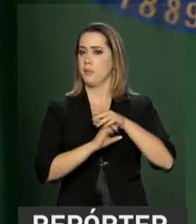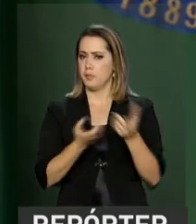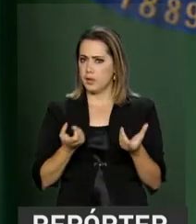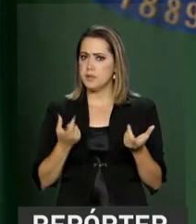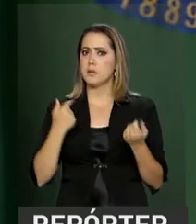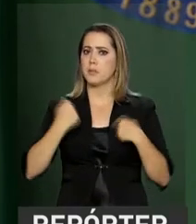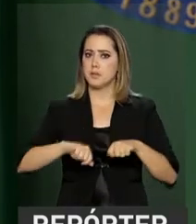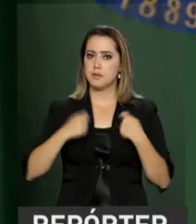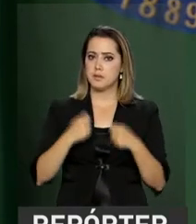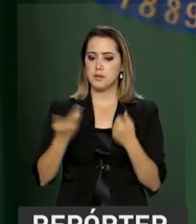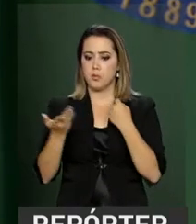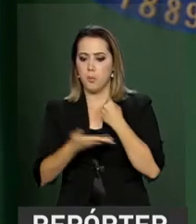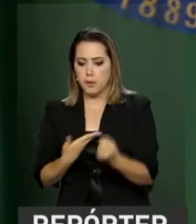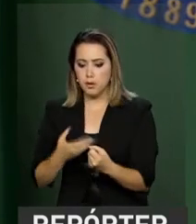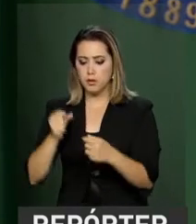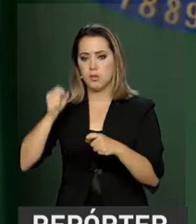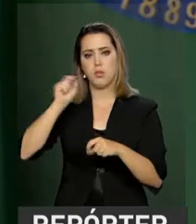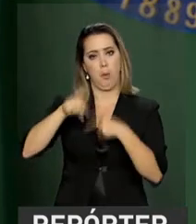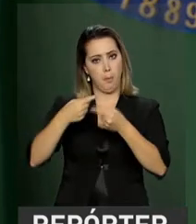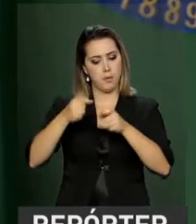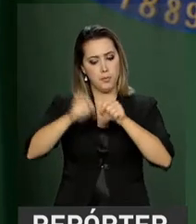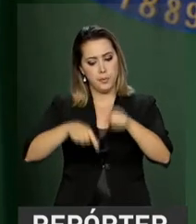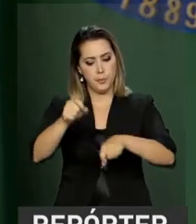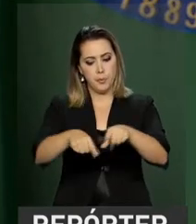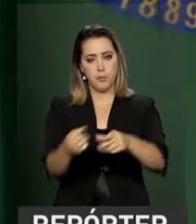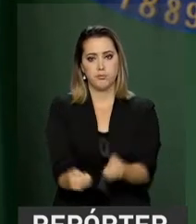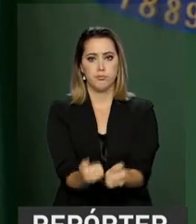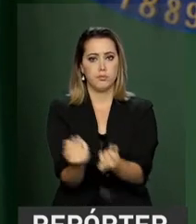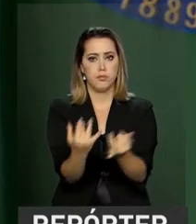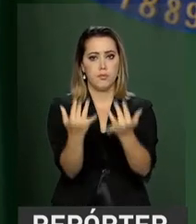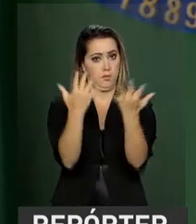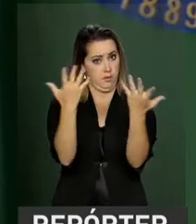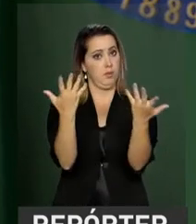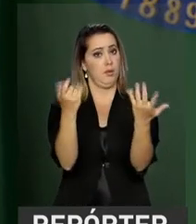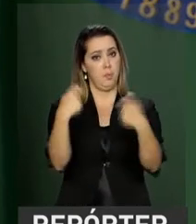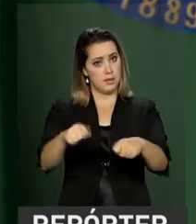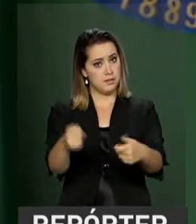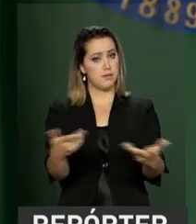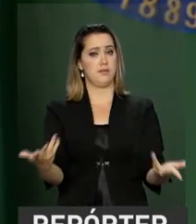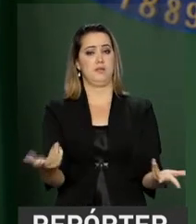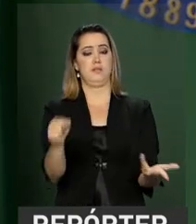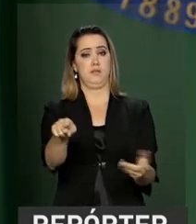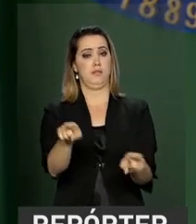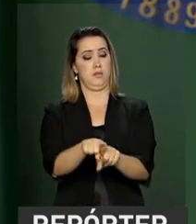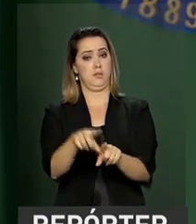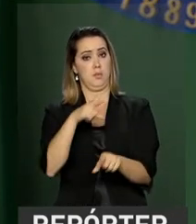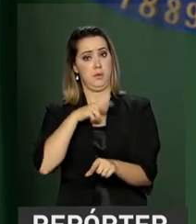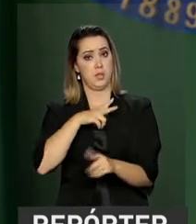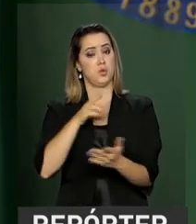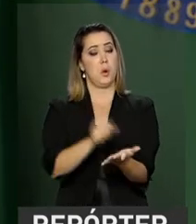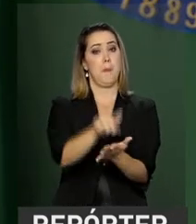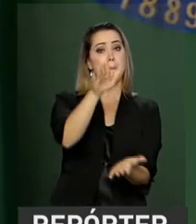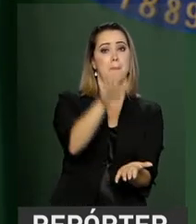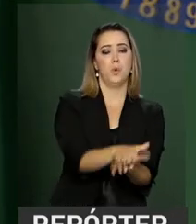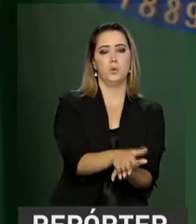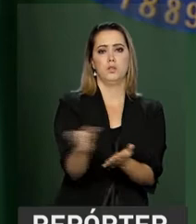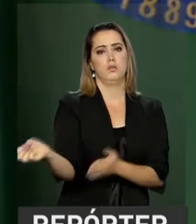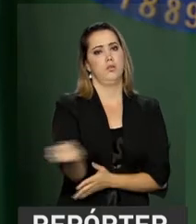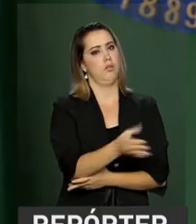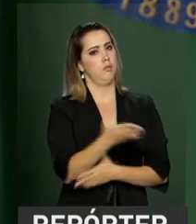de áreas afetadas e até nesse particular realizamos multas